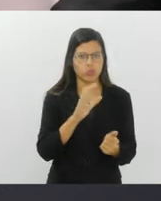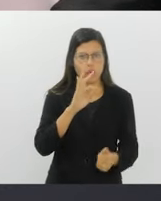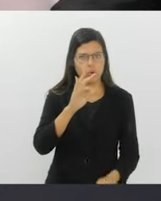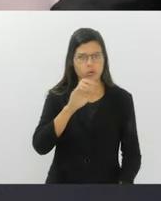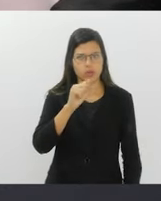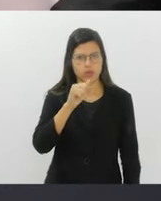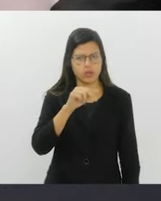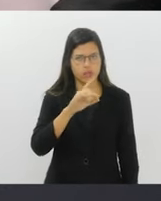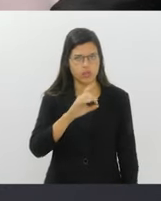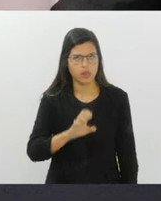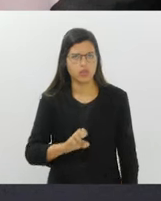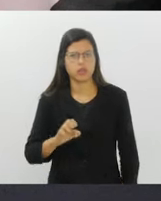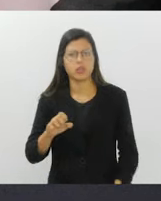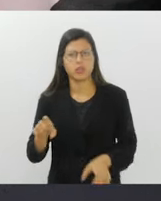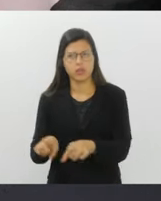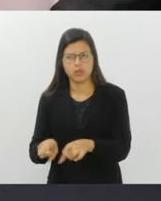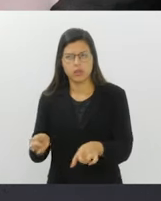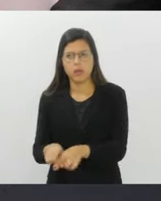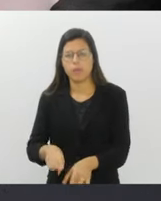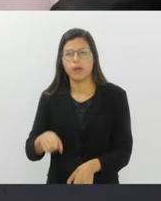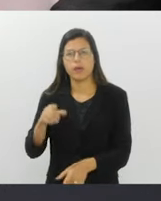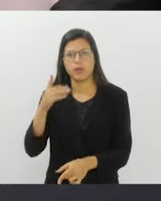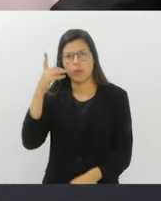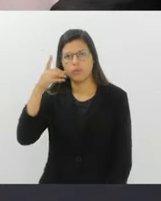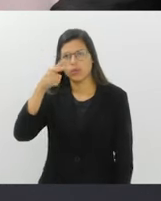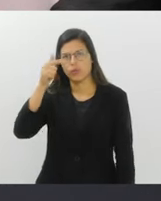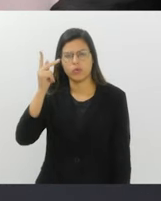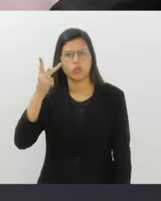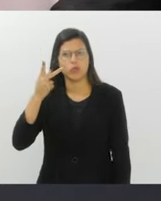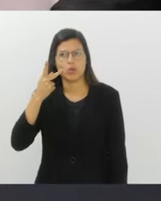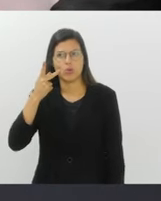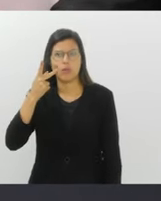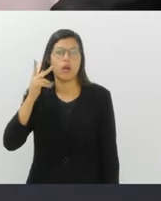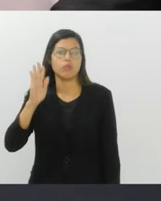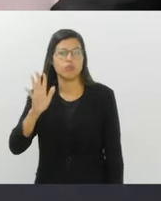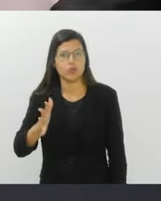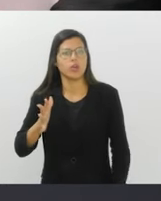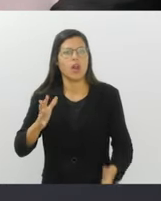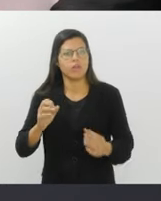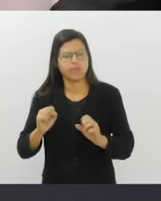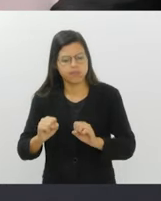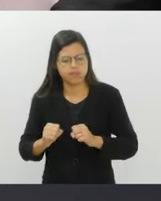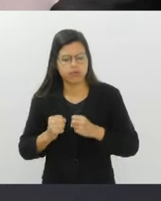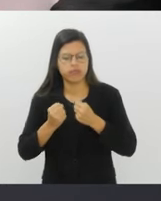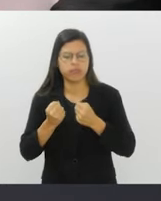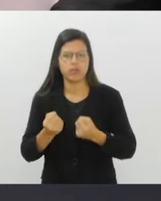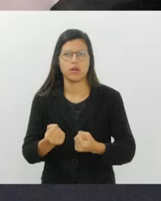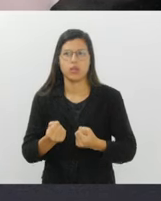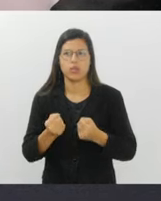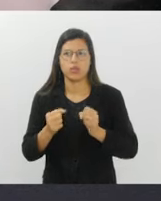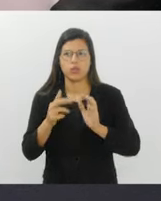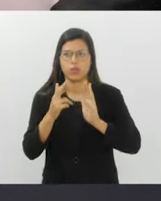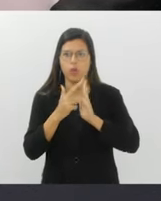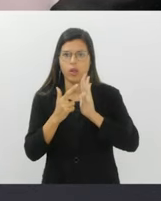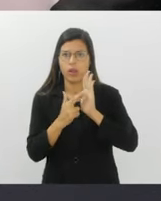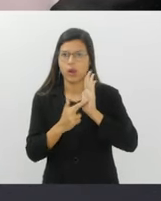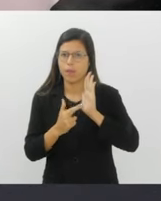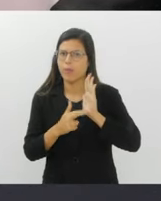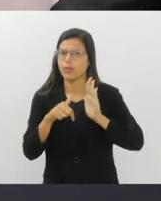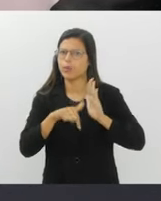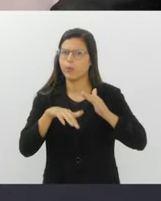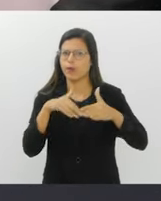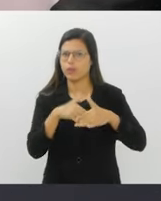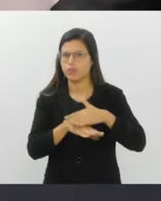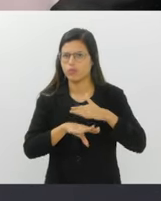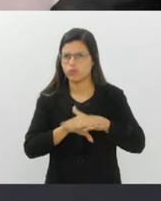Assembleia e duas pontuações do deputado Luiz Paulo, já foi o ensejador de um regramento inédito para o fundo